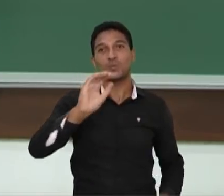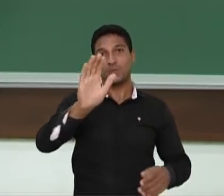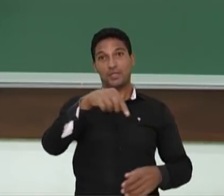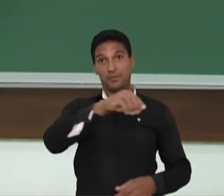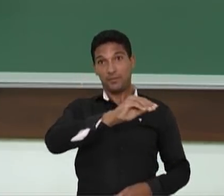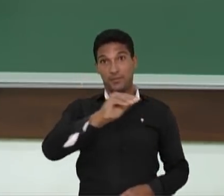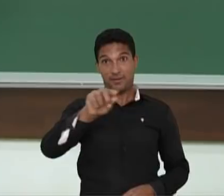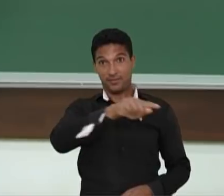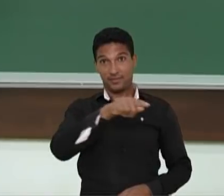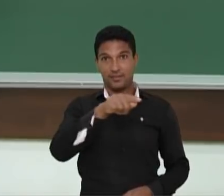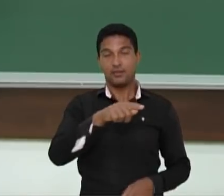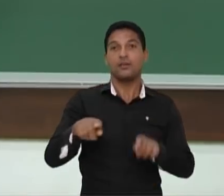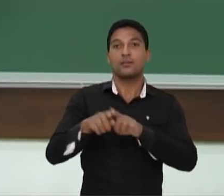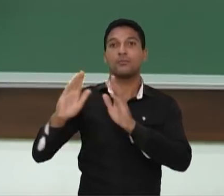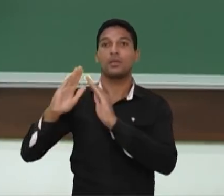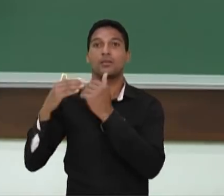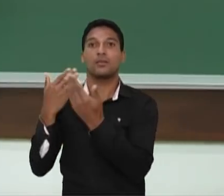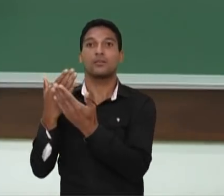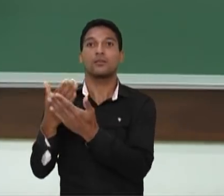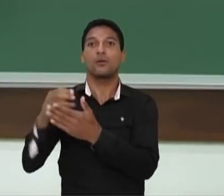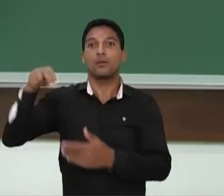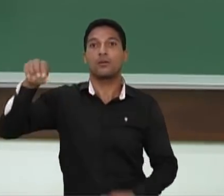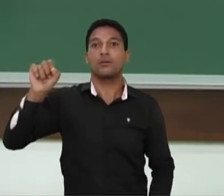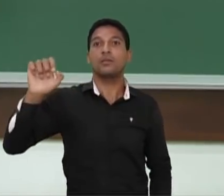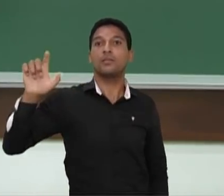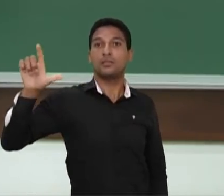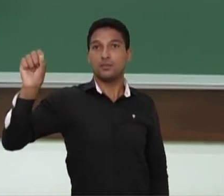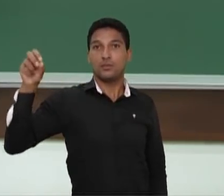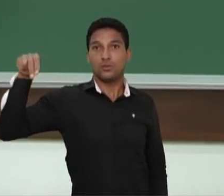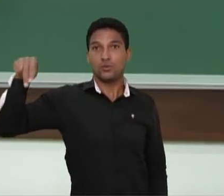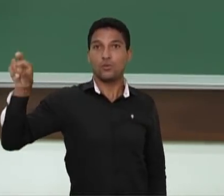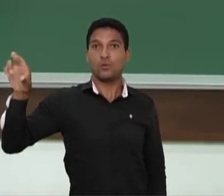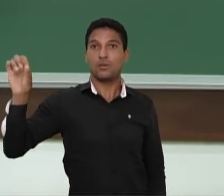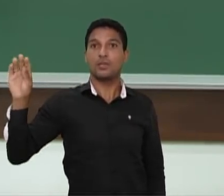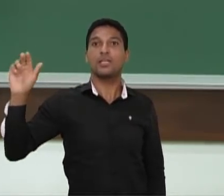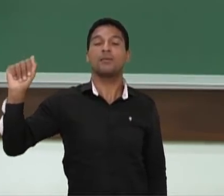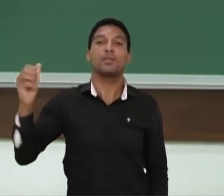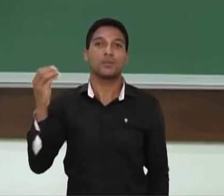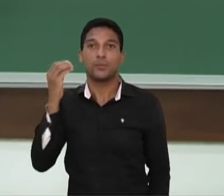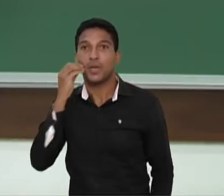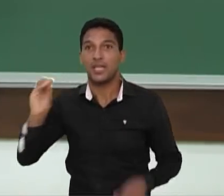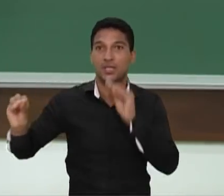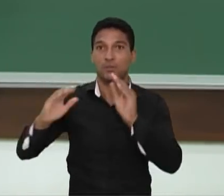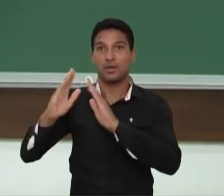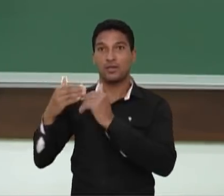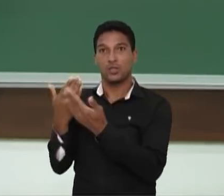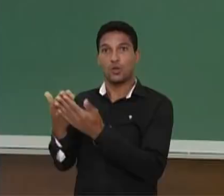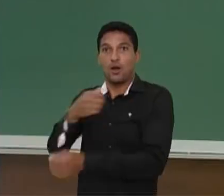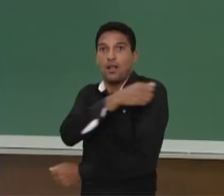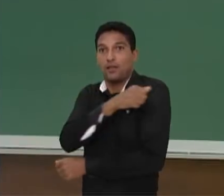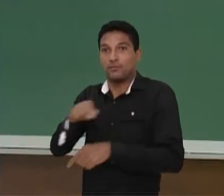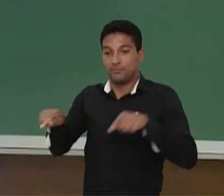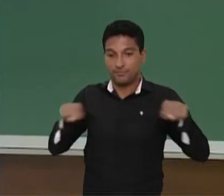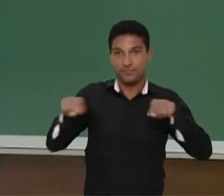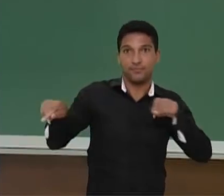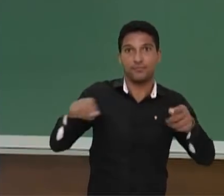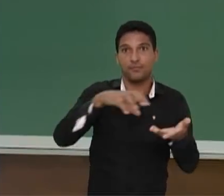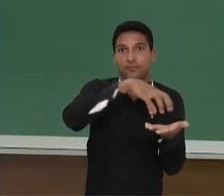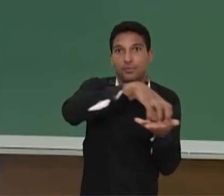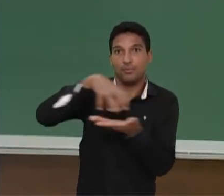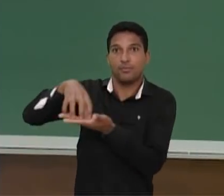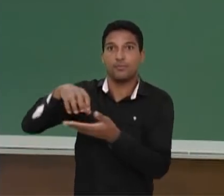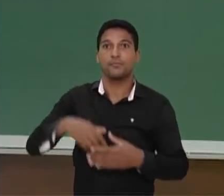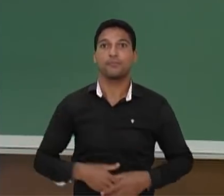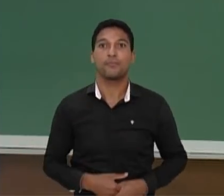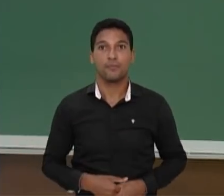o Colégio Nilson Ribas. Então, outro grande beijo para vocês, tá? Então, sempre a professora vai falar